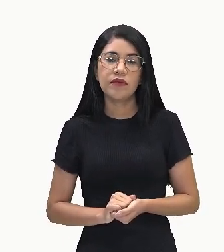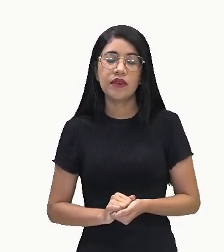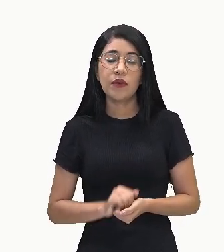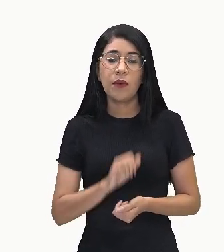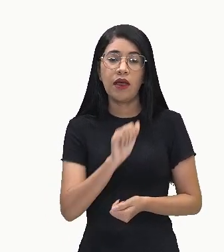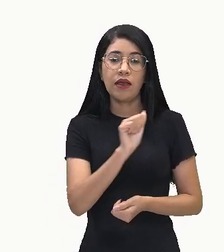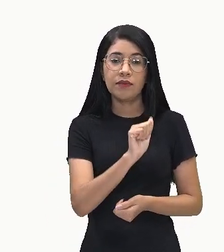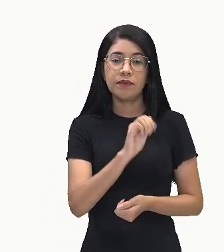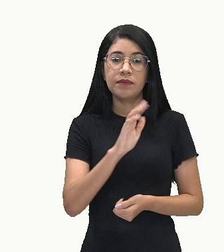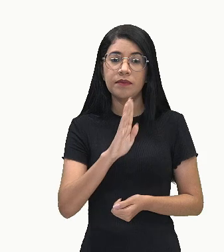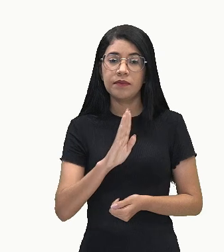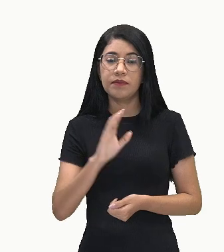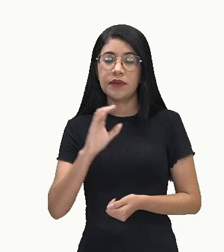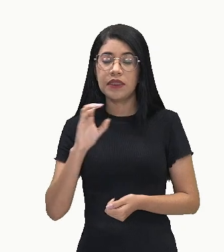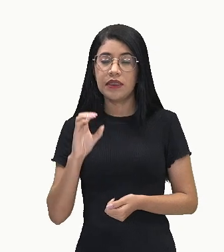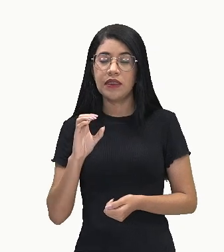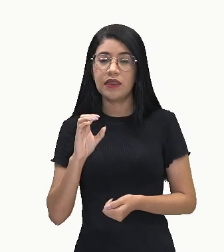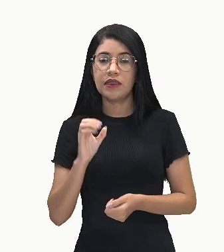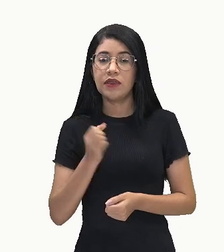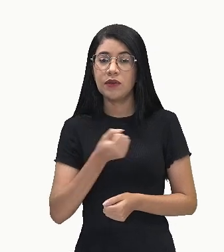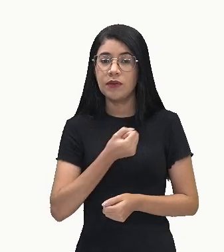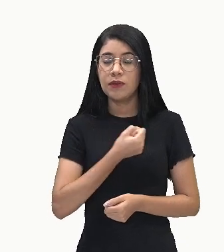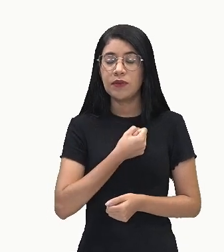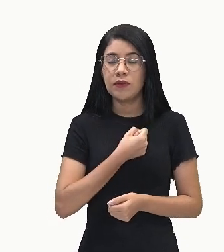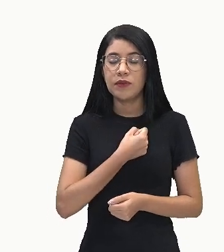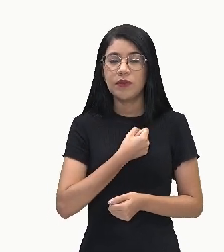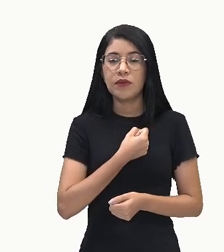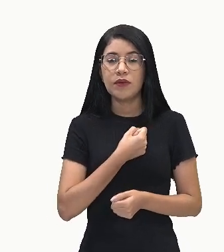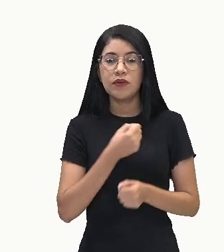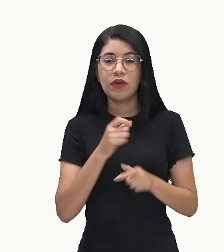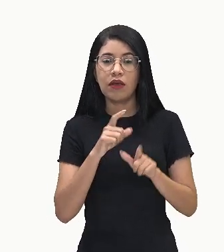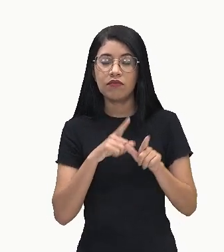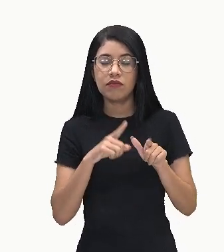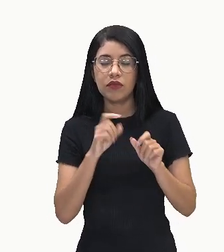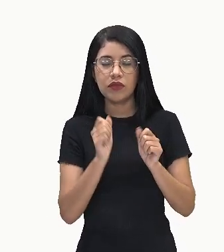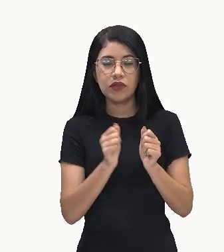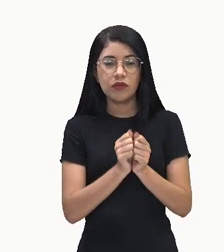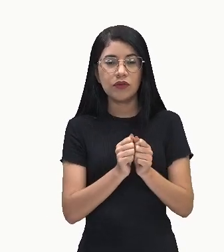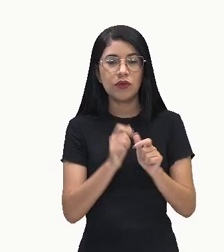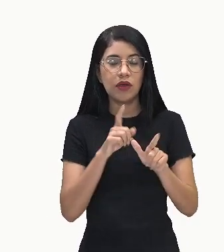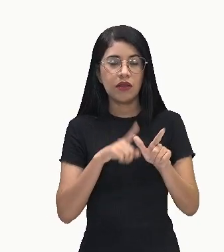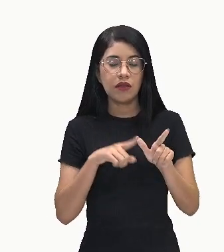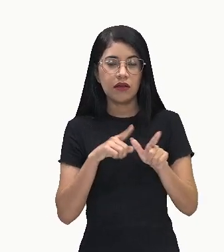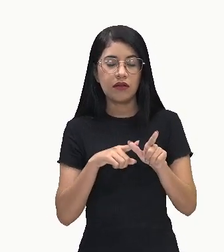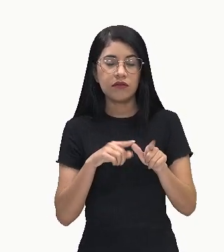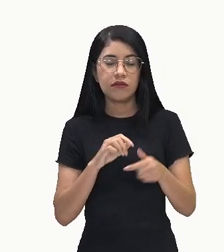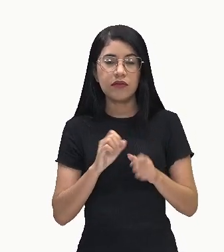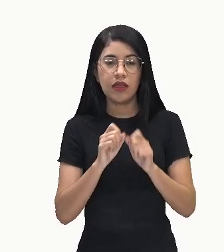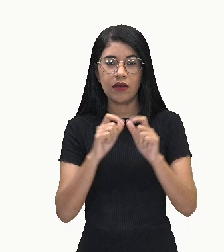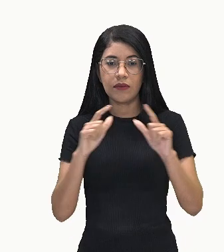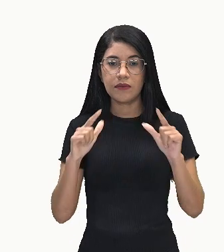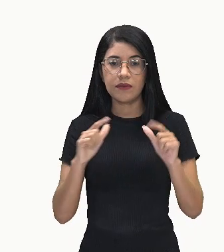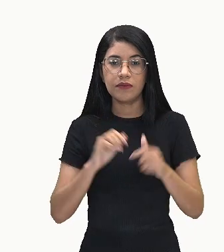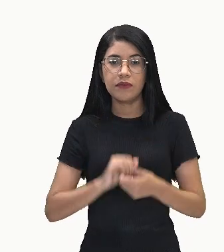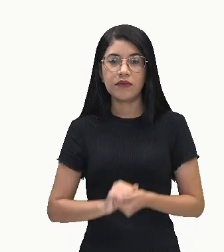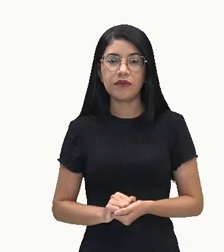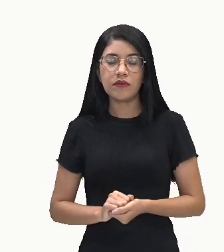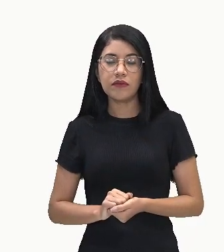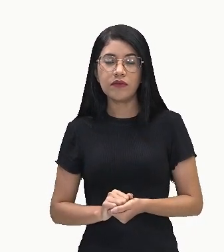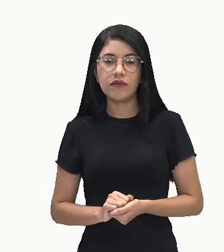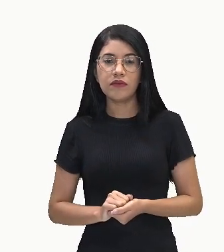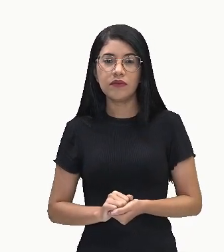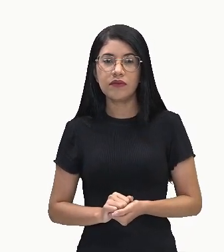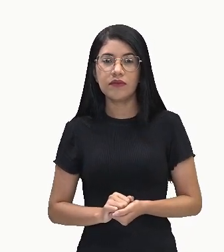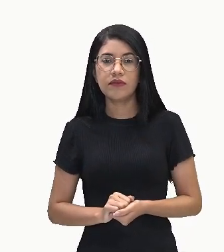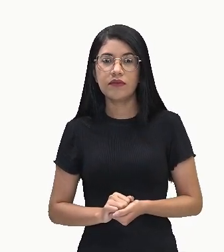C são os coeficientes numéricos que compõem a nossa equação. Pois